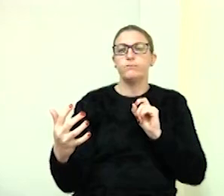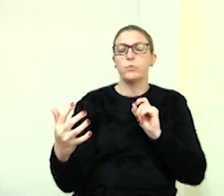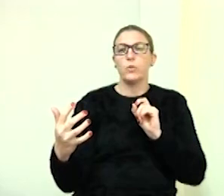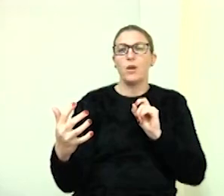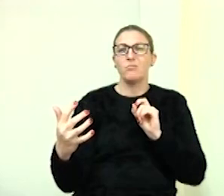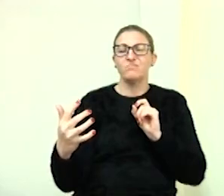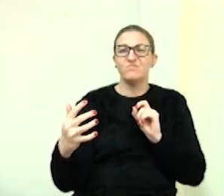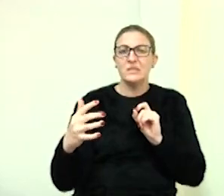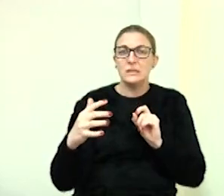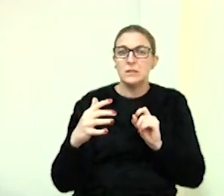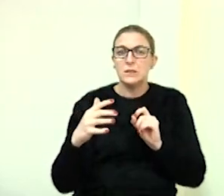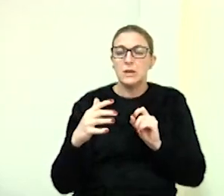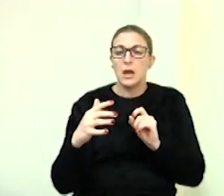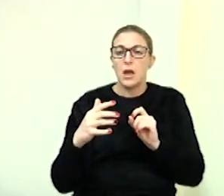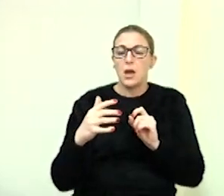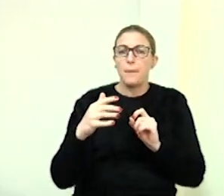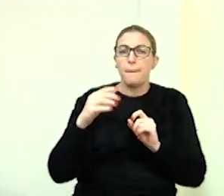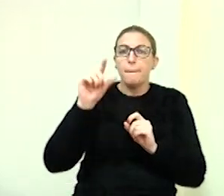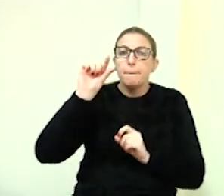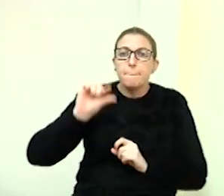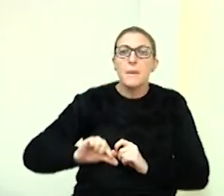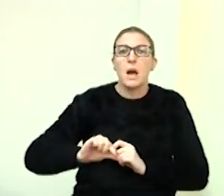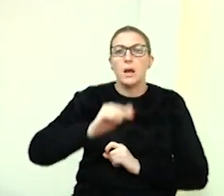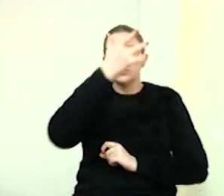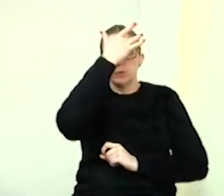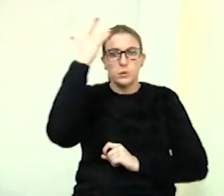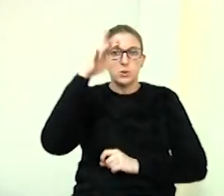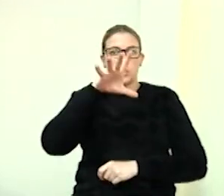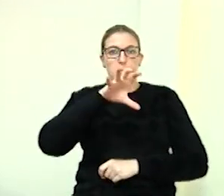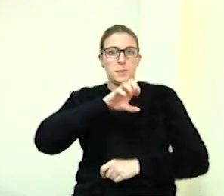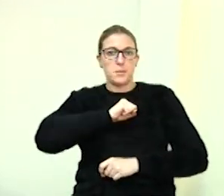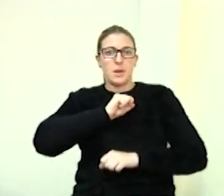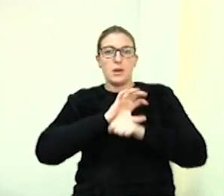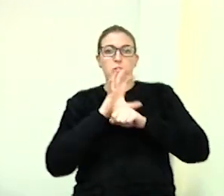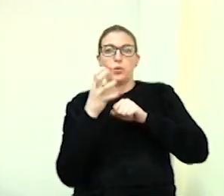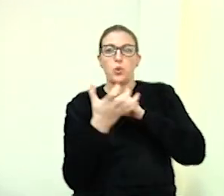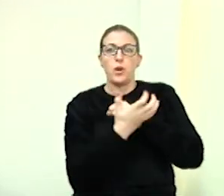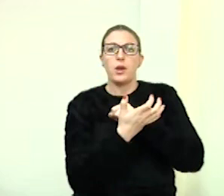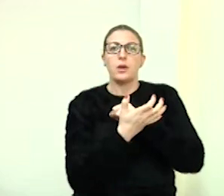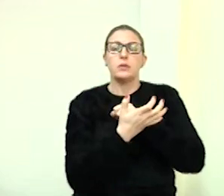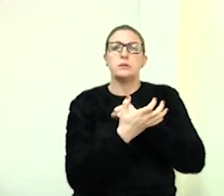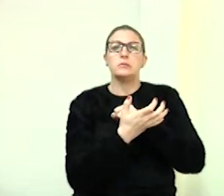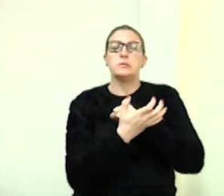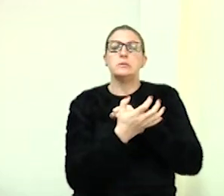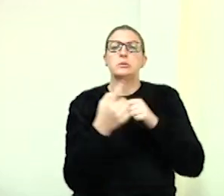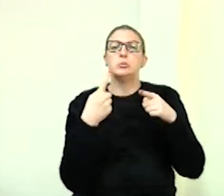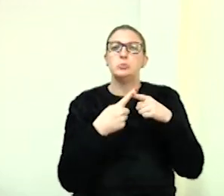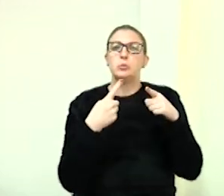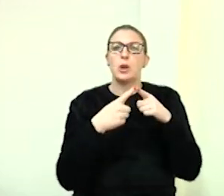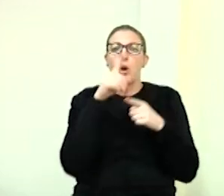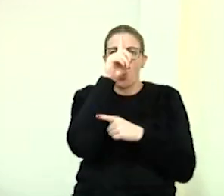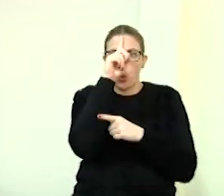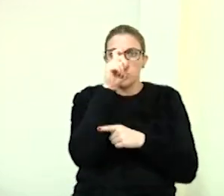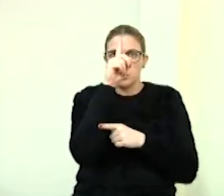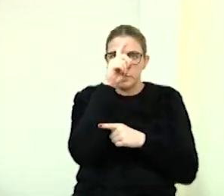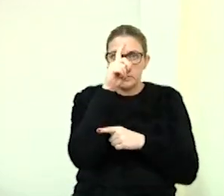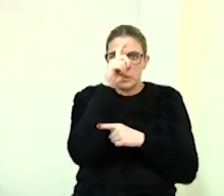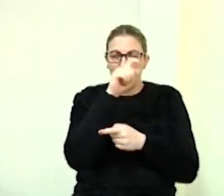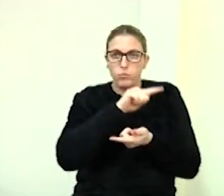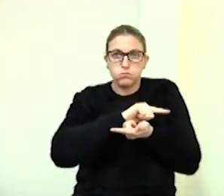público de saúde suporte, se necessário for, a intervenção hospitalar